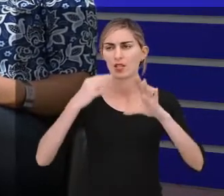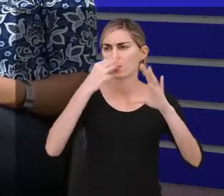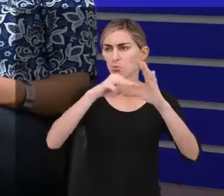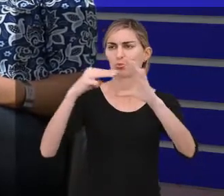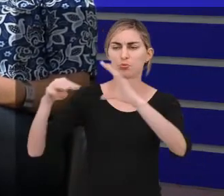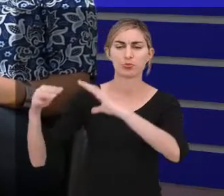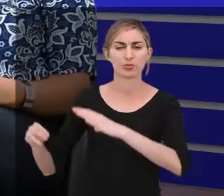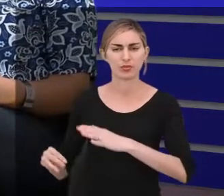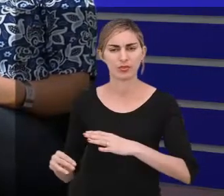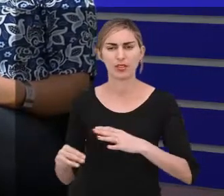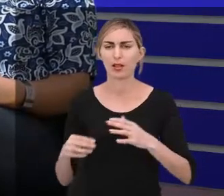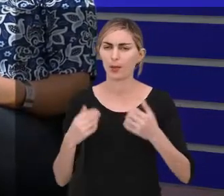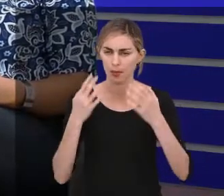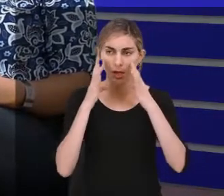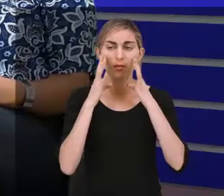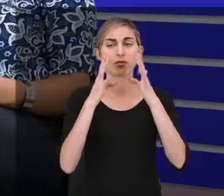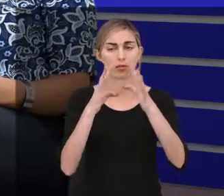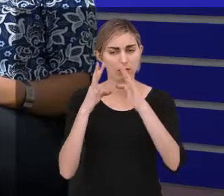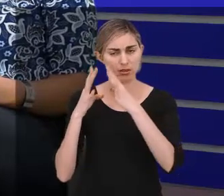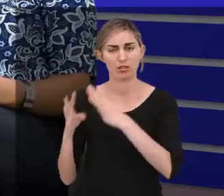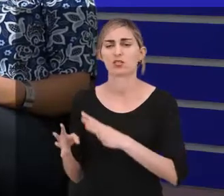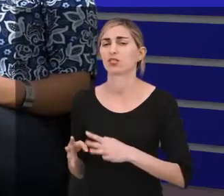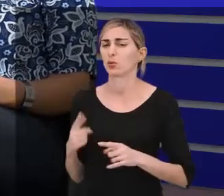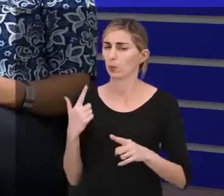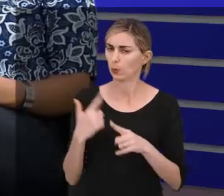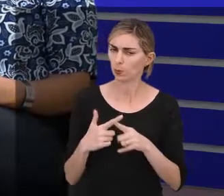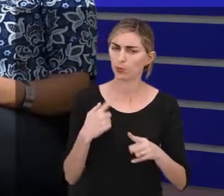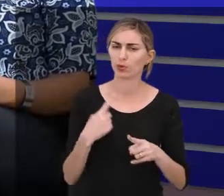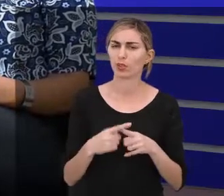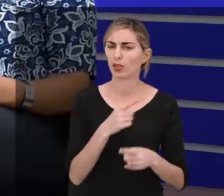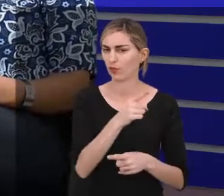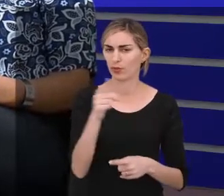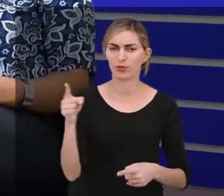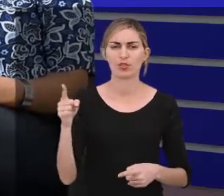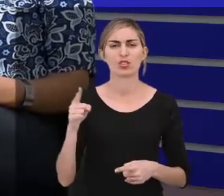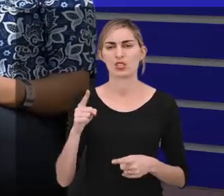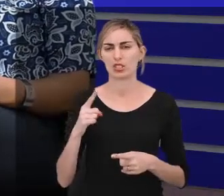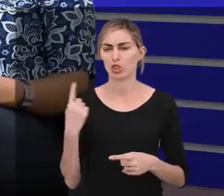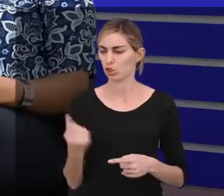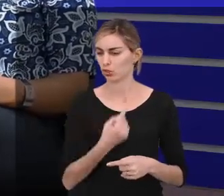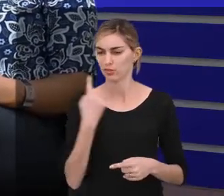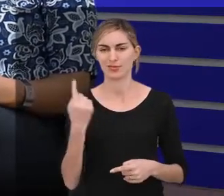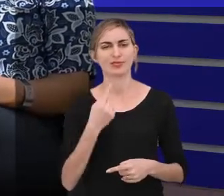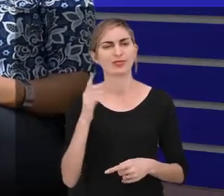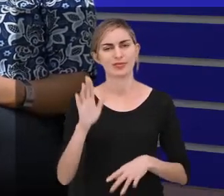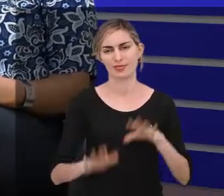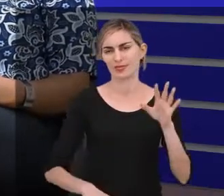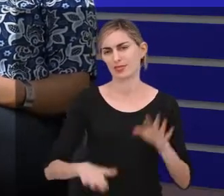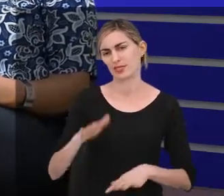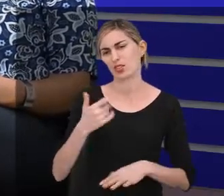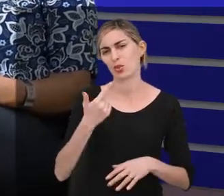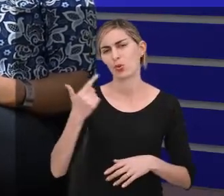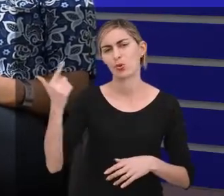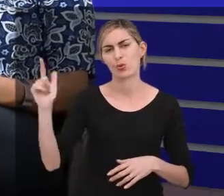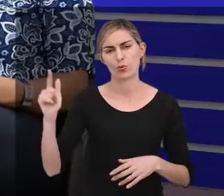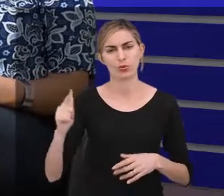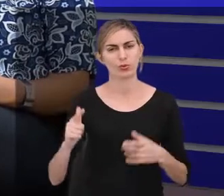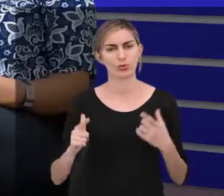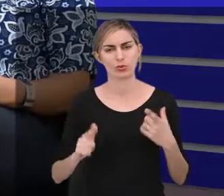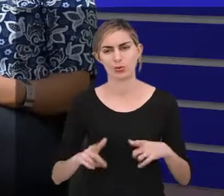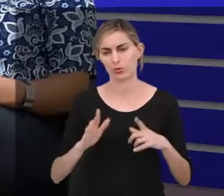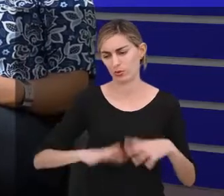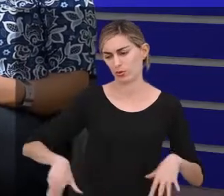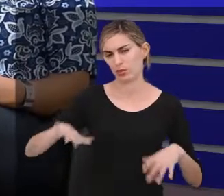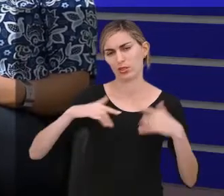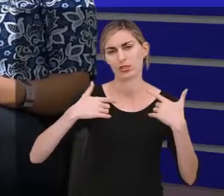você ouve, então assim, presta muita atenção, porque você não está isolado, a gente sai no trânsito, a gente está sendo filmado, no ambiente de trabalho,